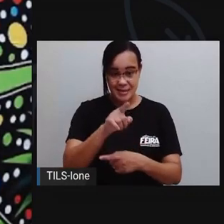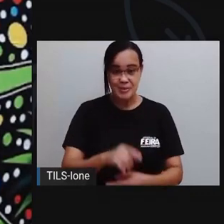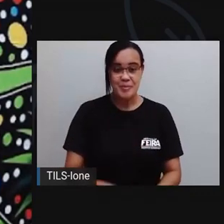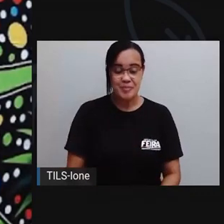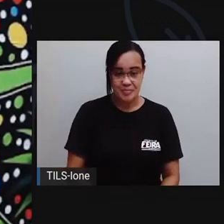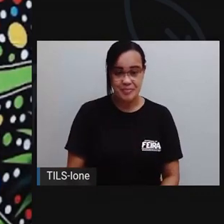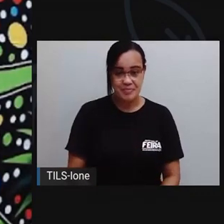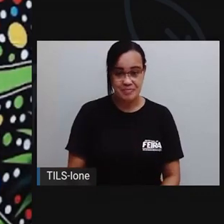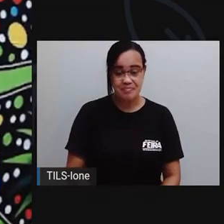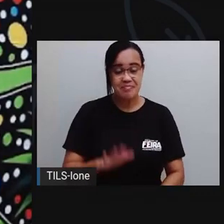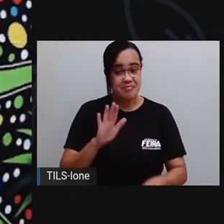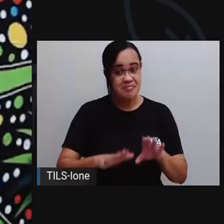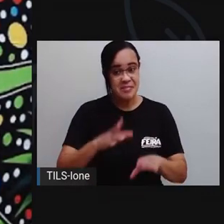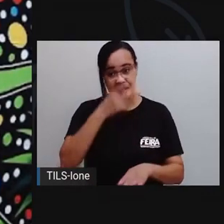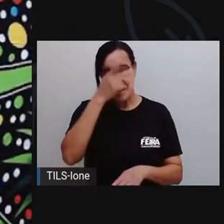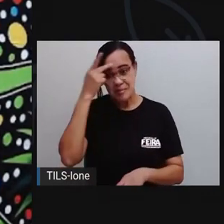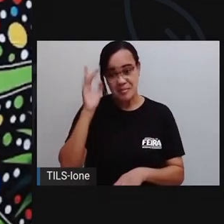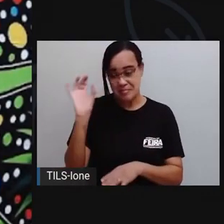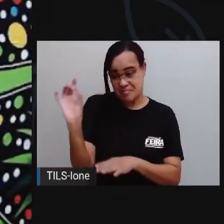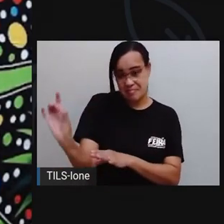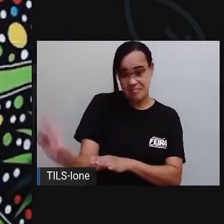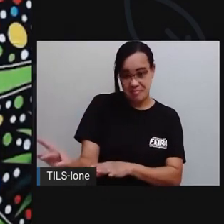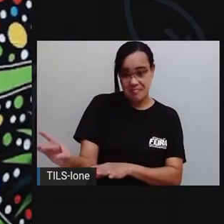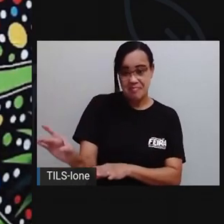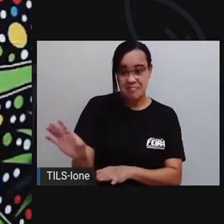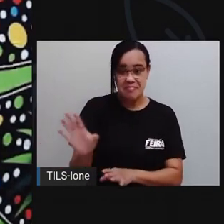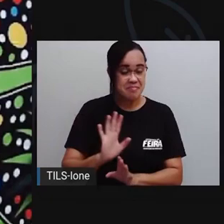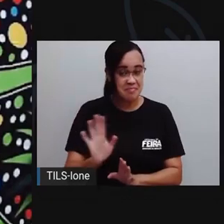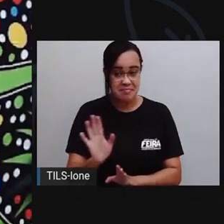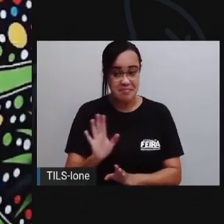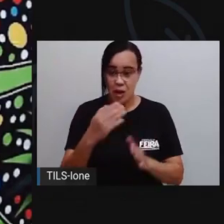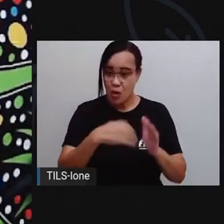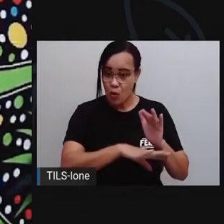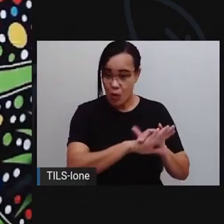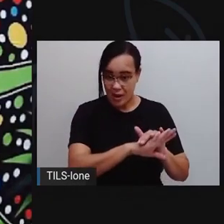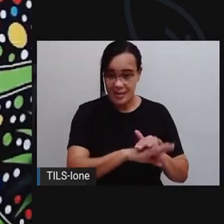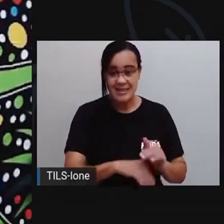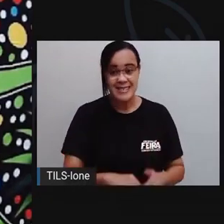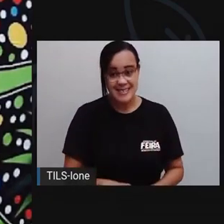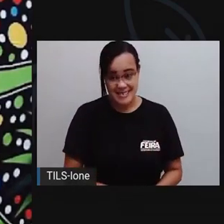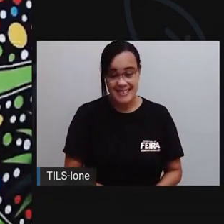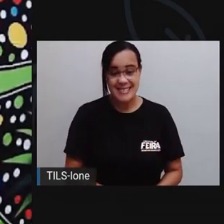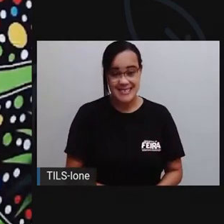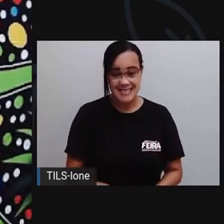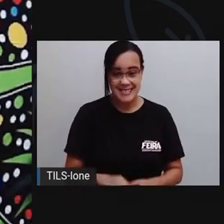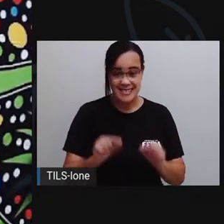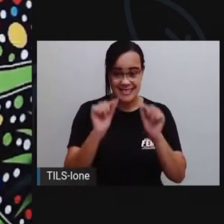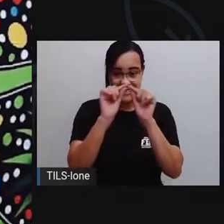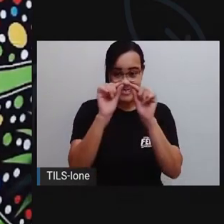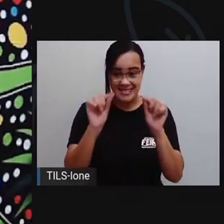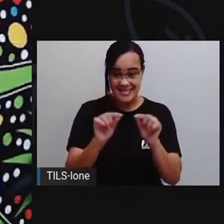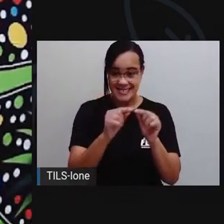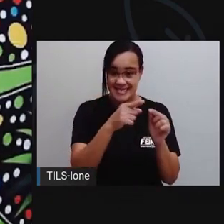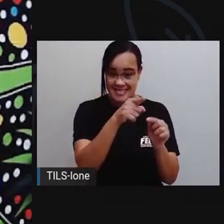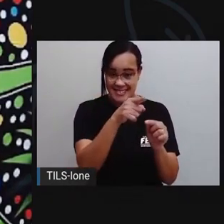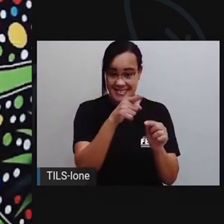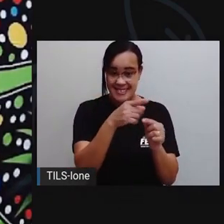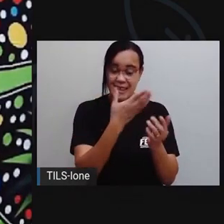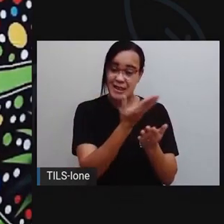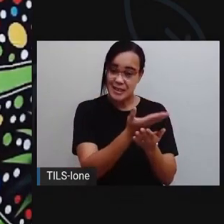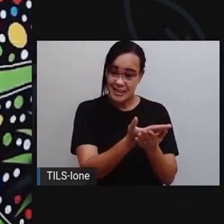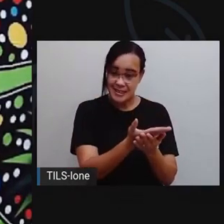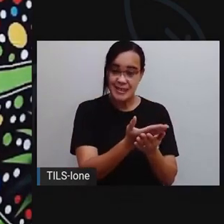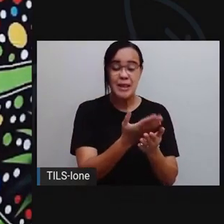que não entende isso, né, a vida de artesã, porque a gente guarda, ó, a Pro guardou esse pedacinho